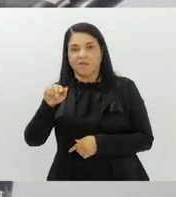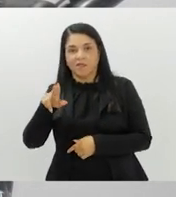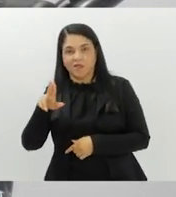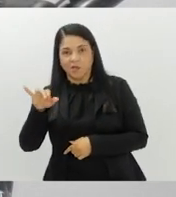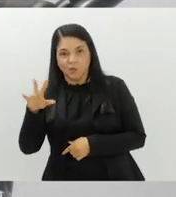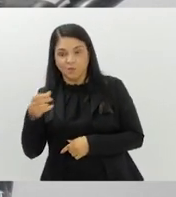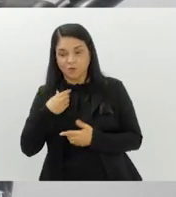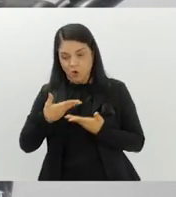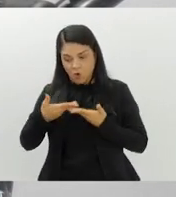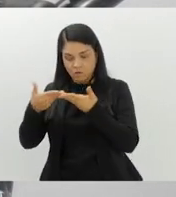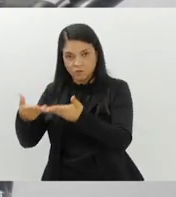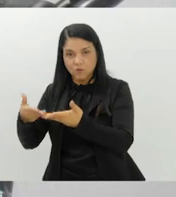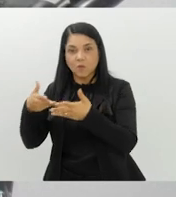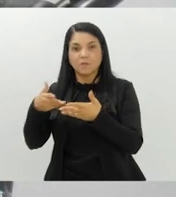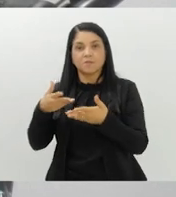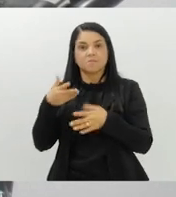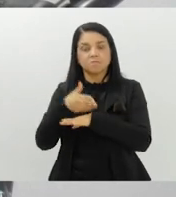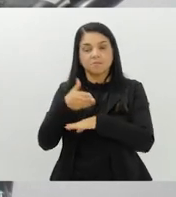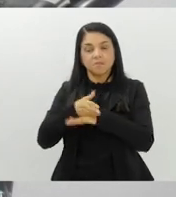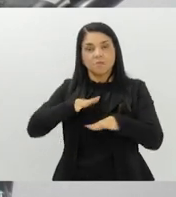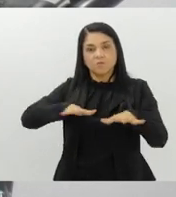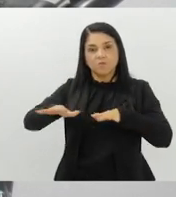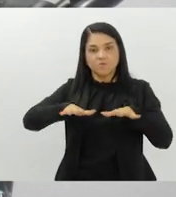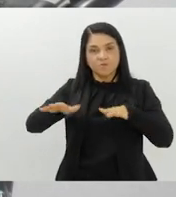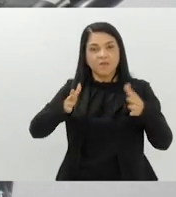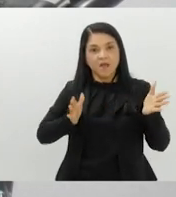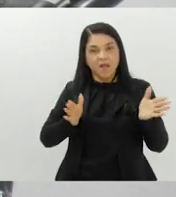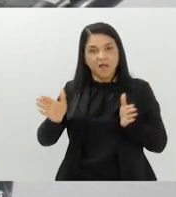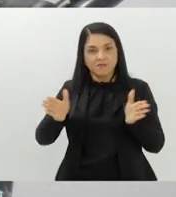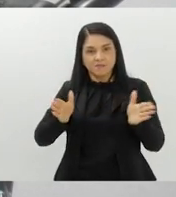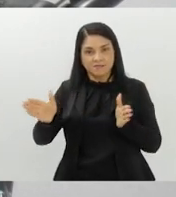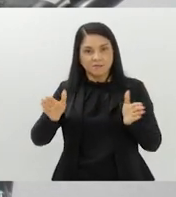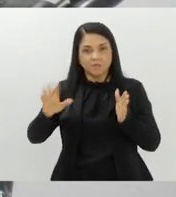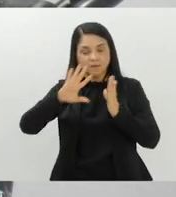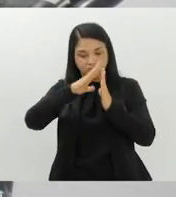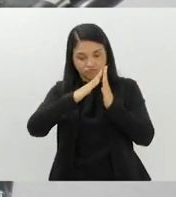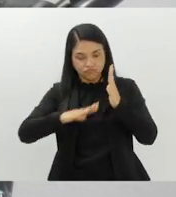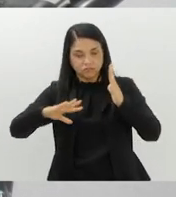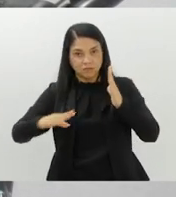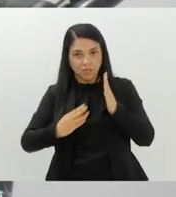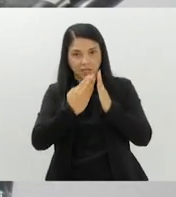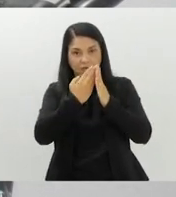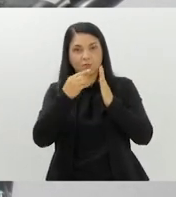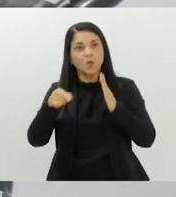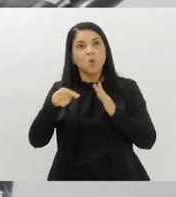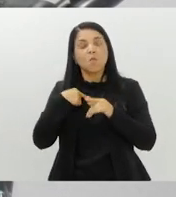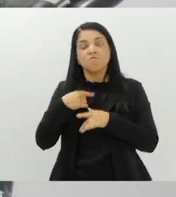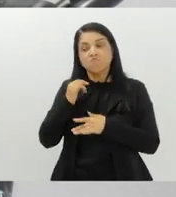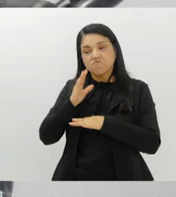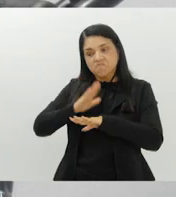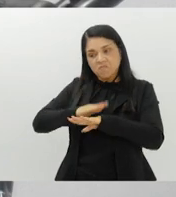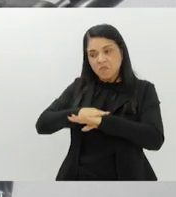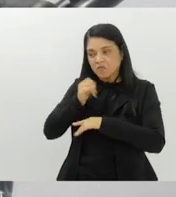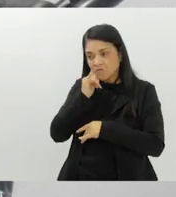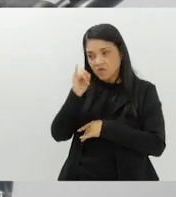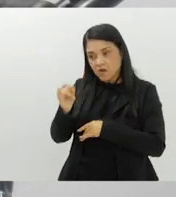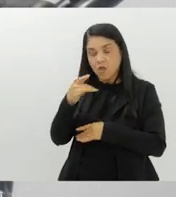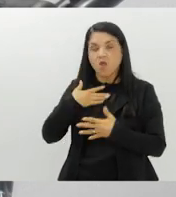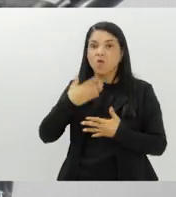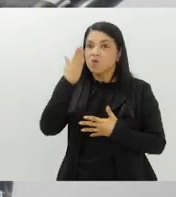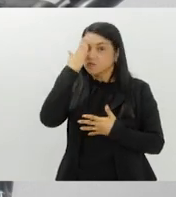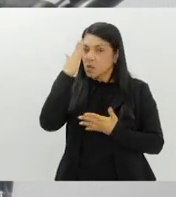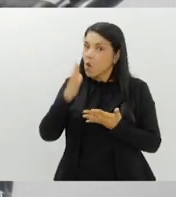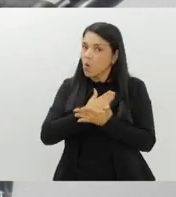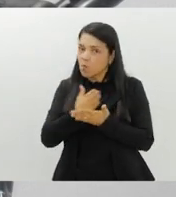de um movimento que a gente trouxesse acessibilidade para os terreiros. E, naquele momento, eu falei, olha, eu sei de algumas coisas, mas,